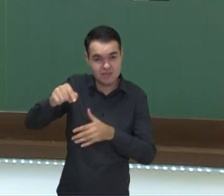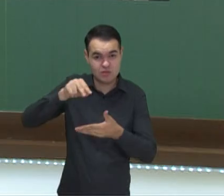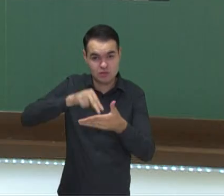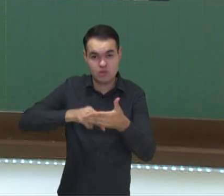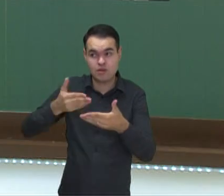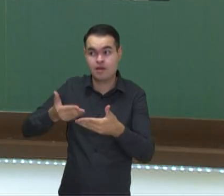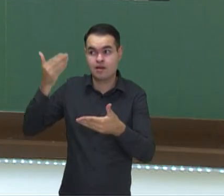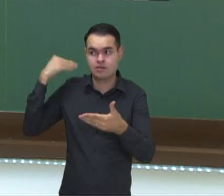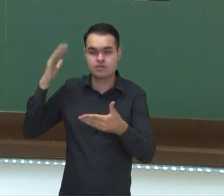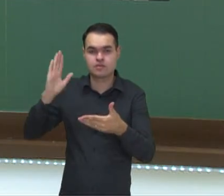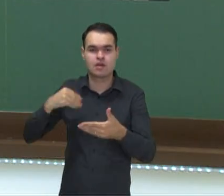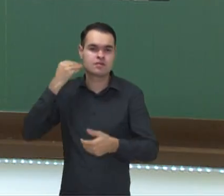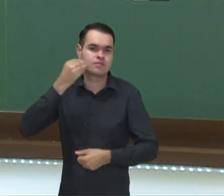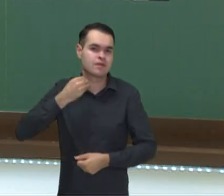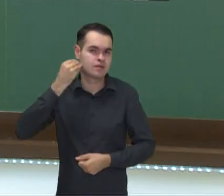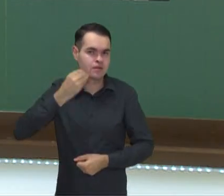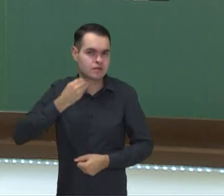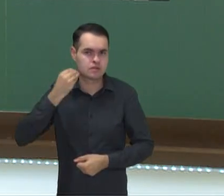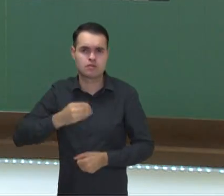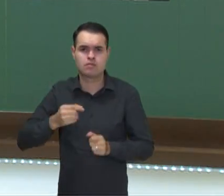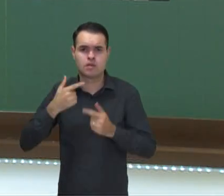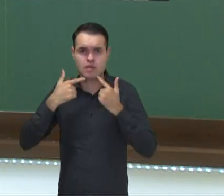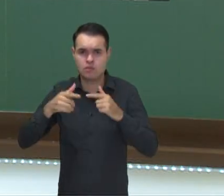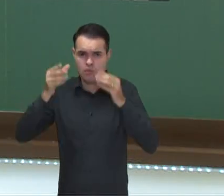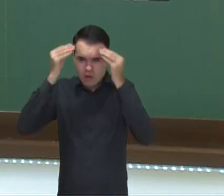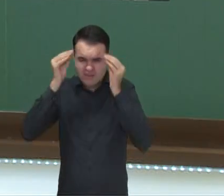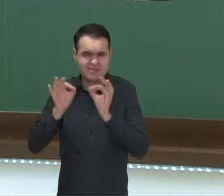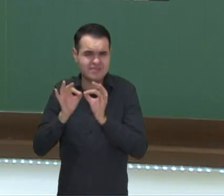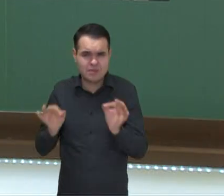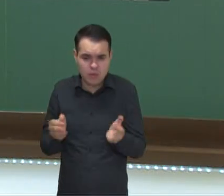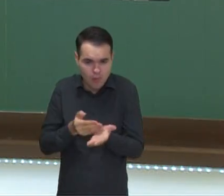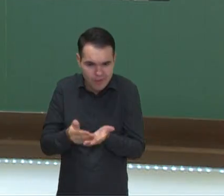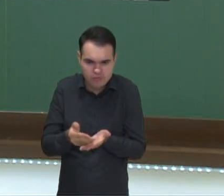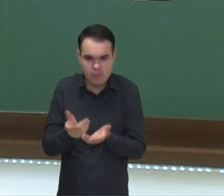Ele não utilizou já de início um termo técnico.